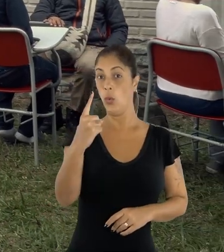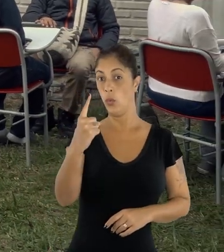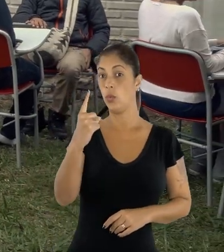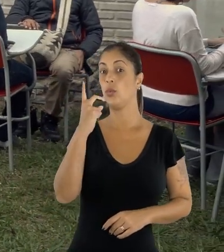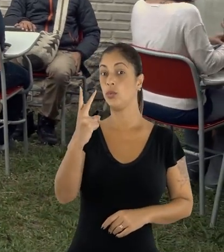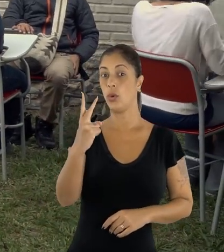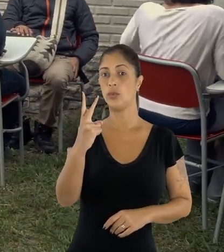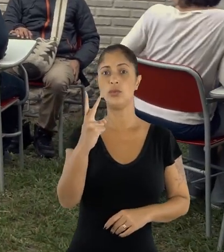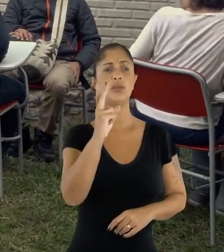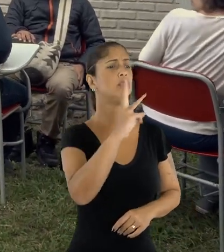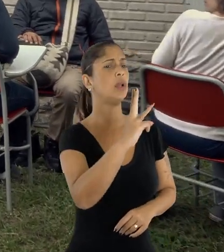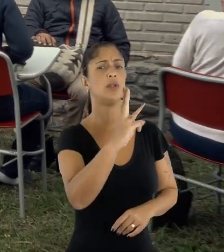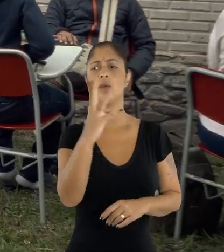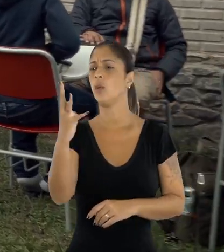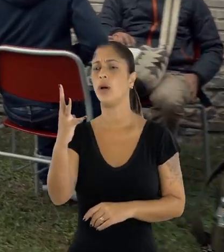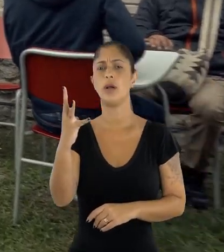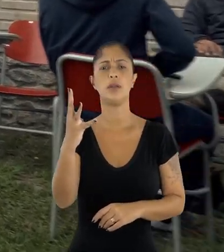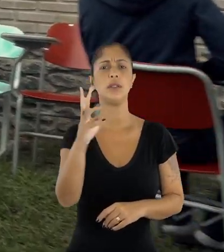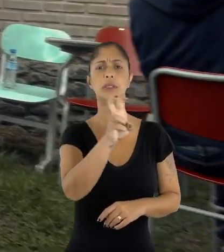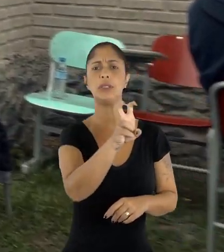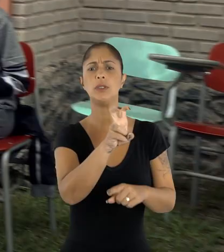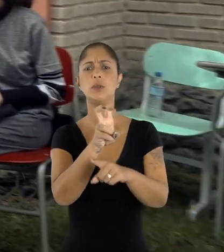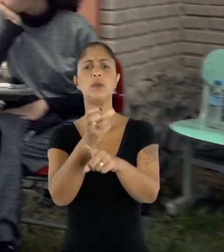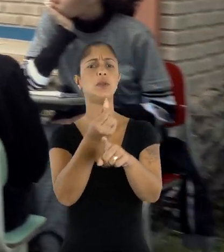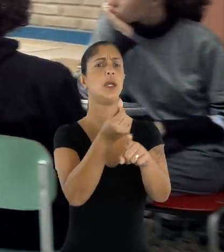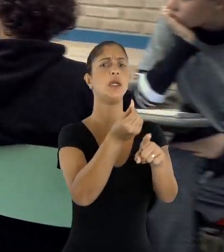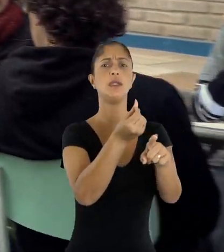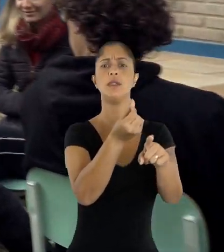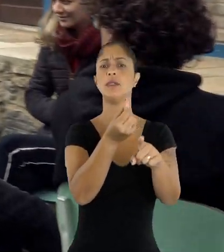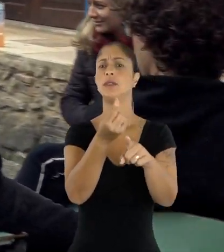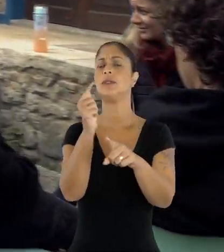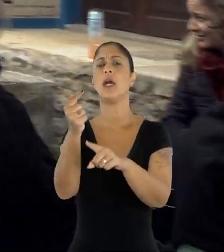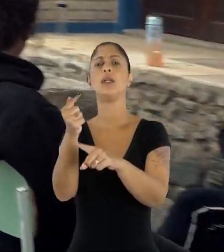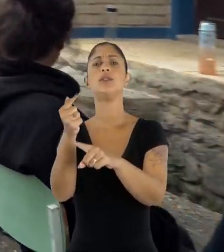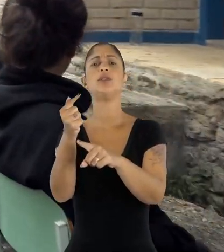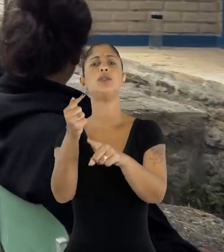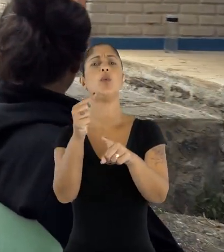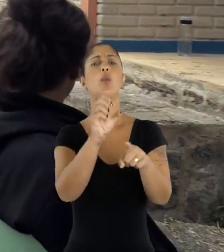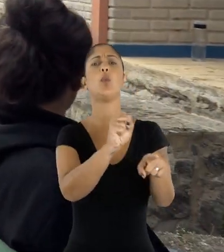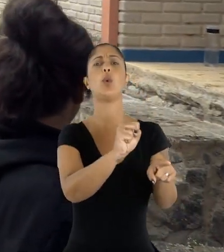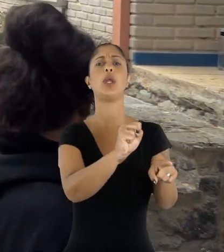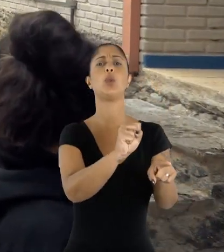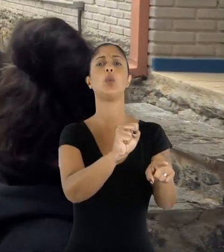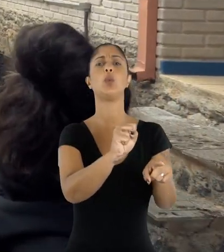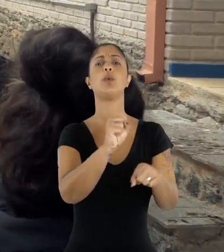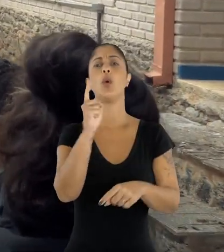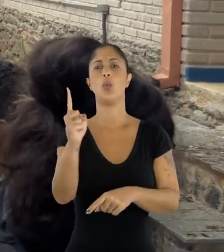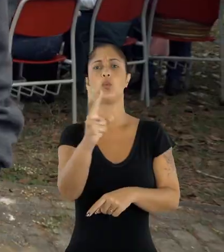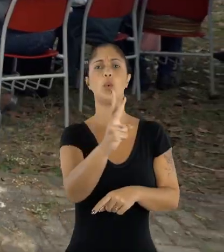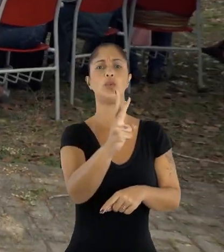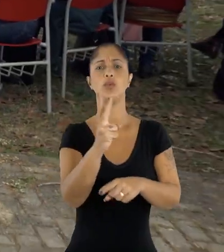1, 2, 3, 4, 5, 6, 7,